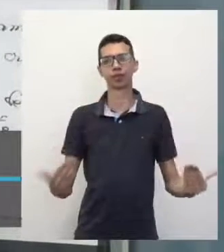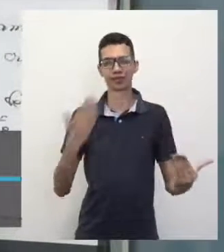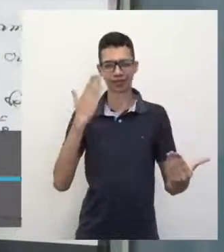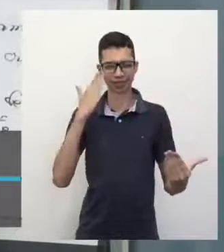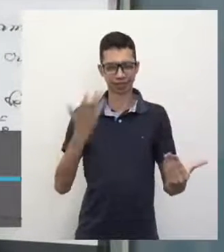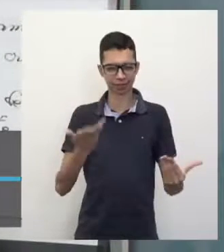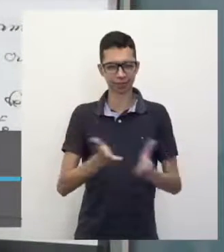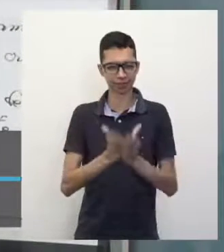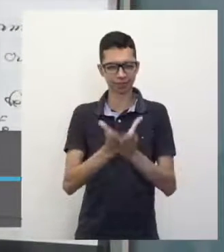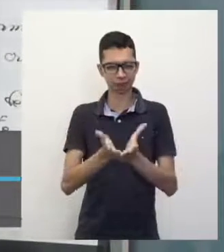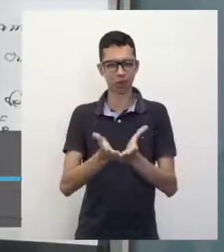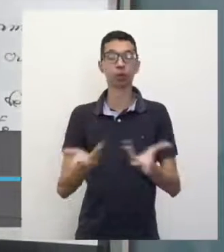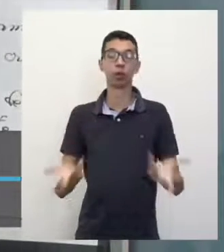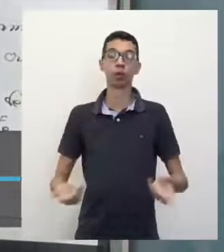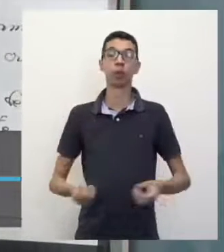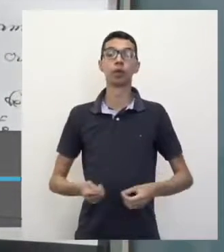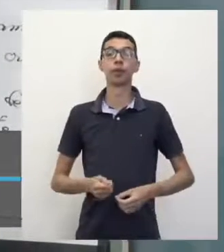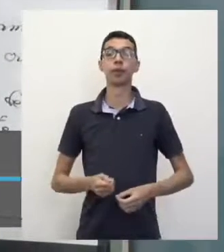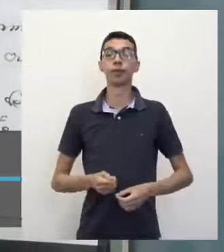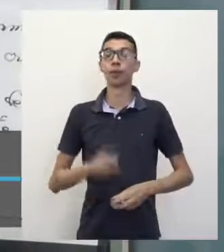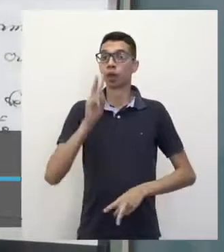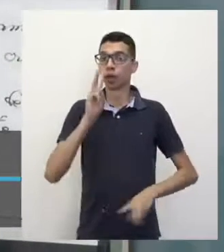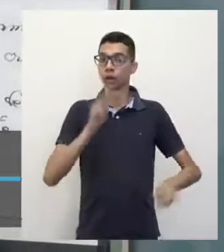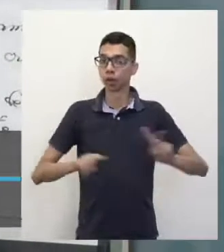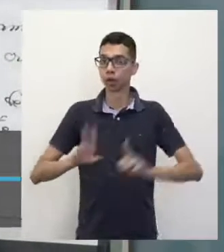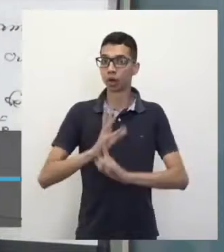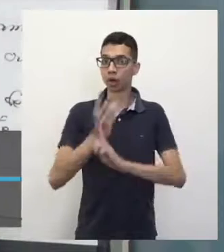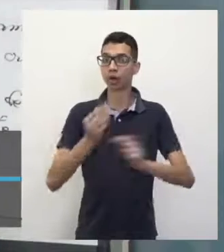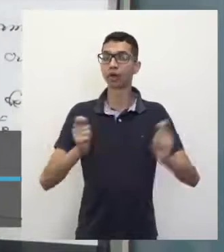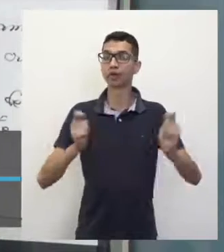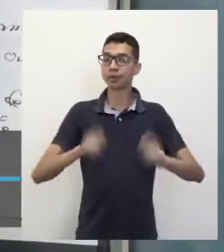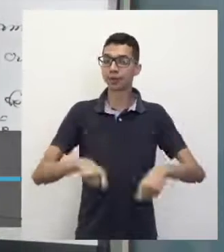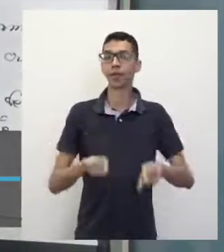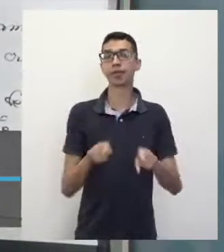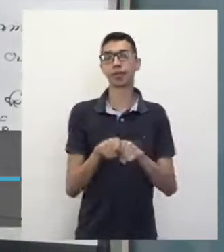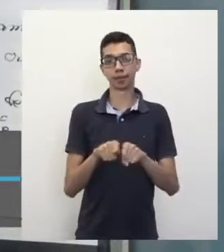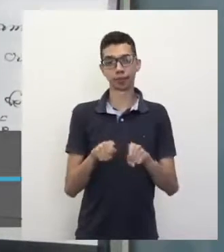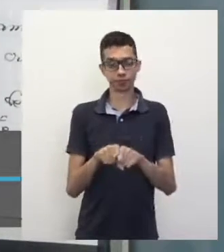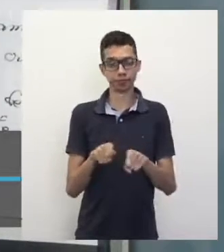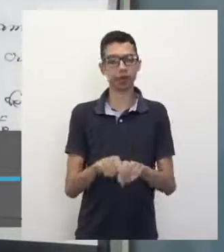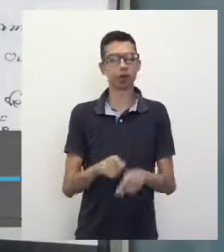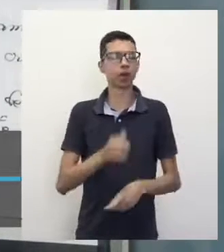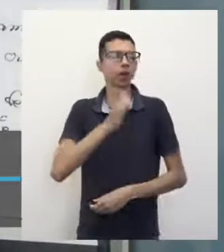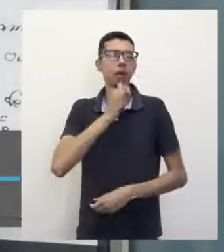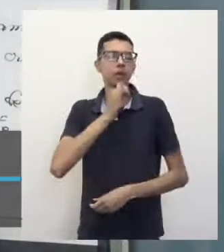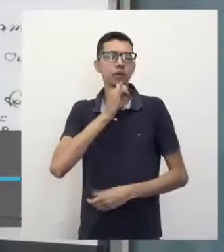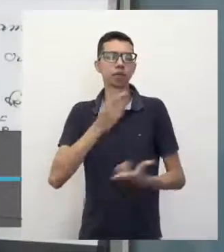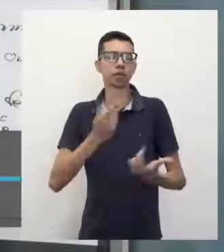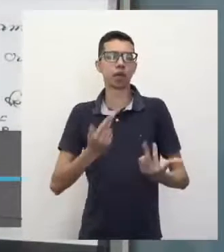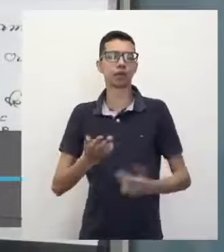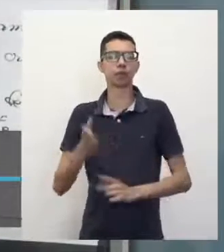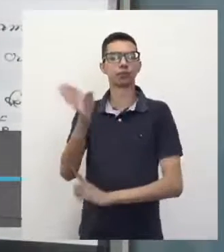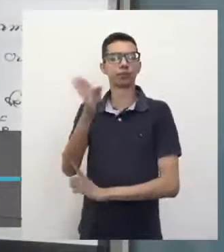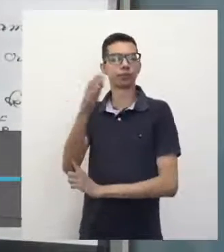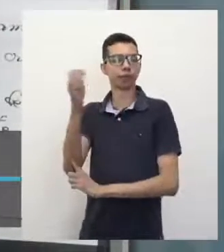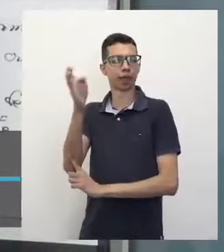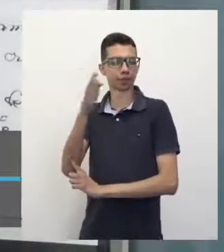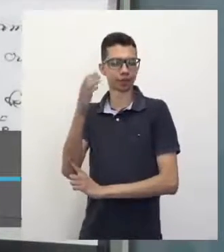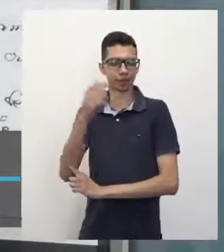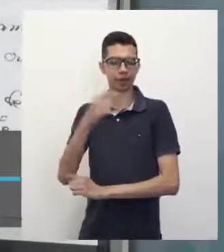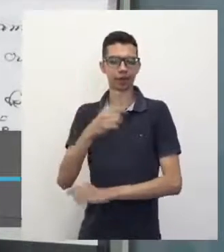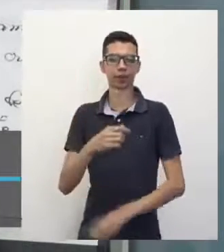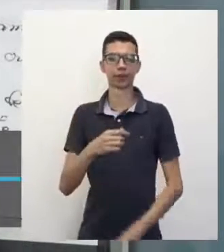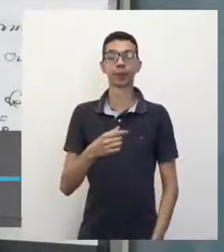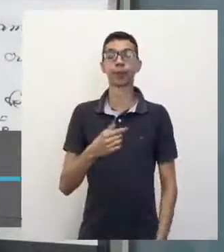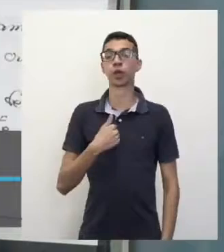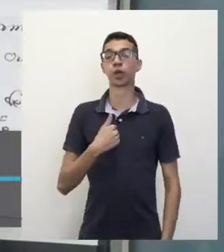visuais, tá? Quando eu pego, por exemplo, né, um monumento às bandeiras de Victor Brecheret, né? Se eu pego lá nas